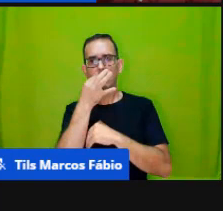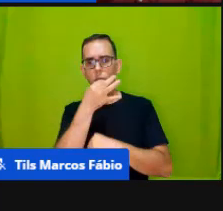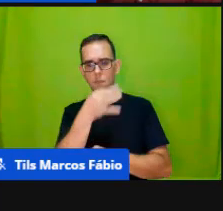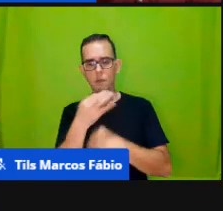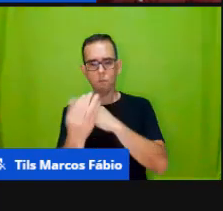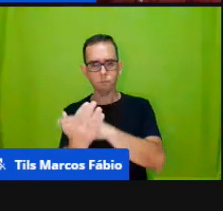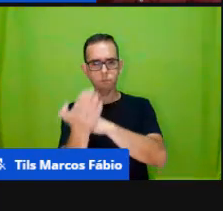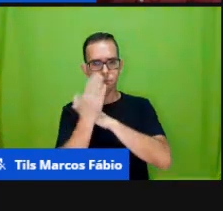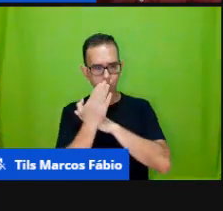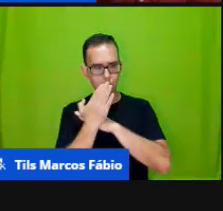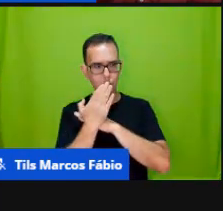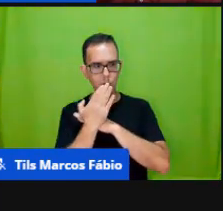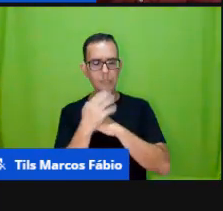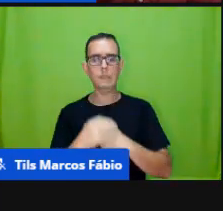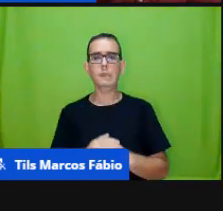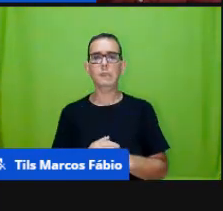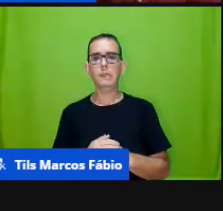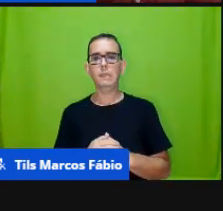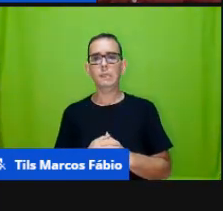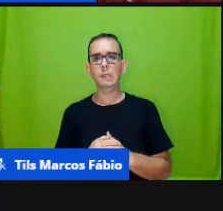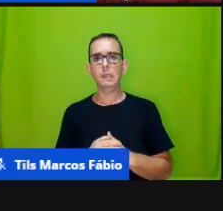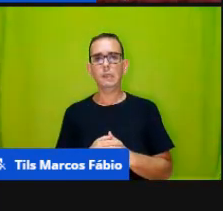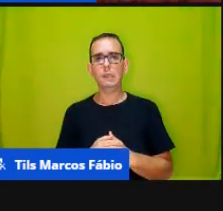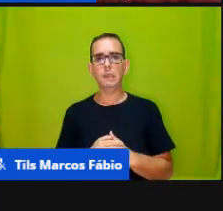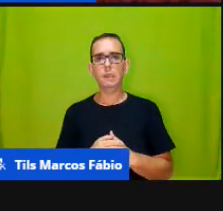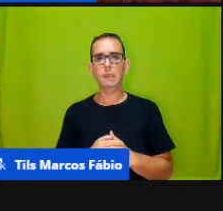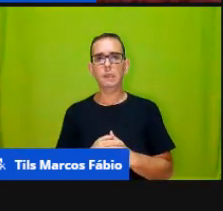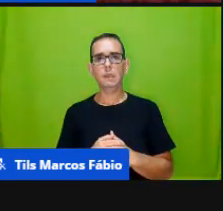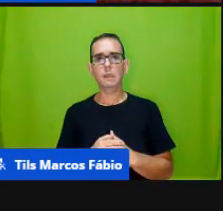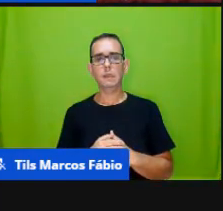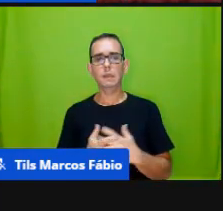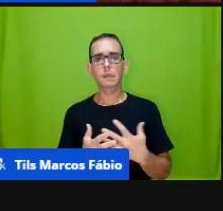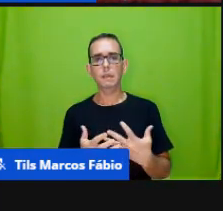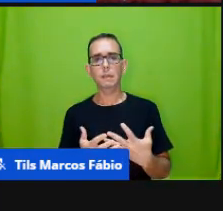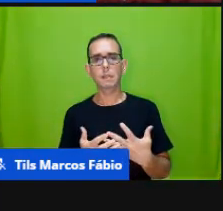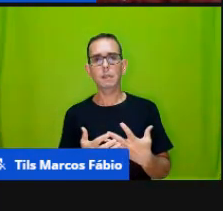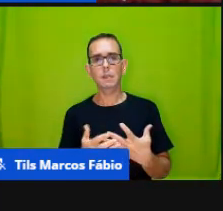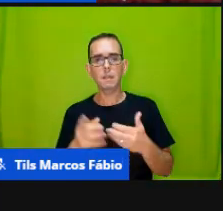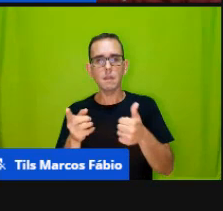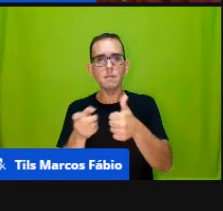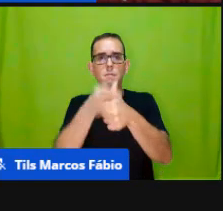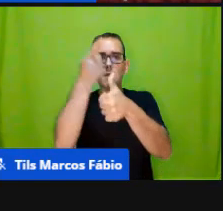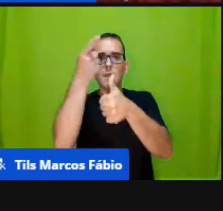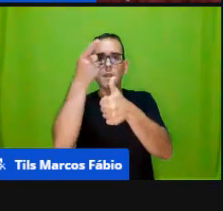fazer isso, né? A, a